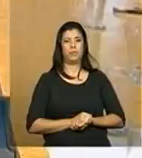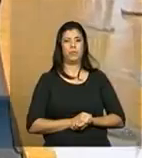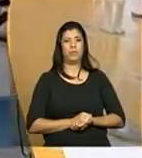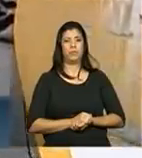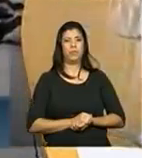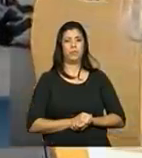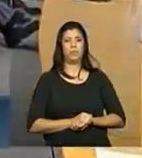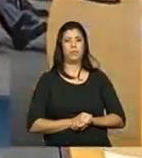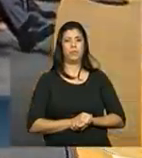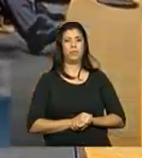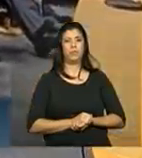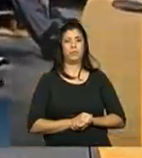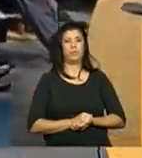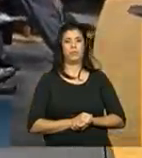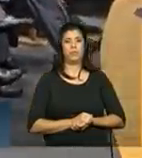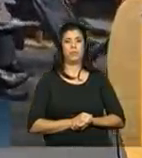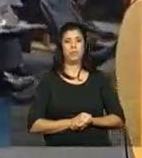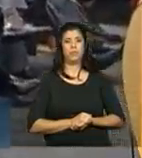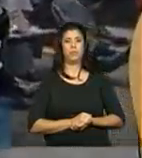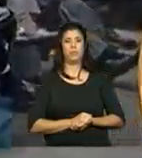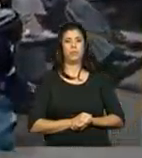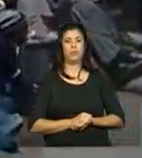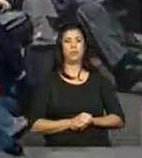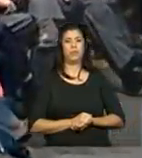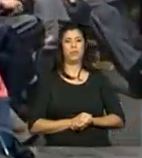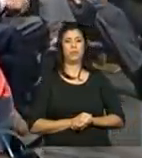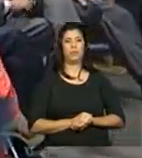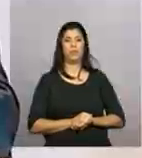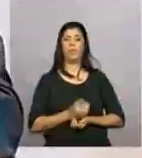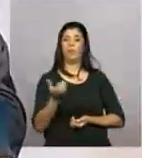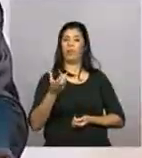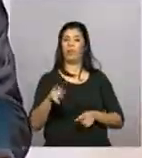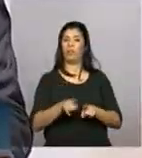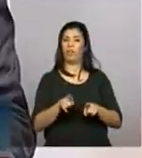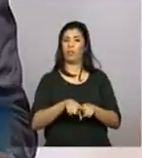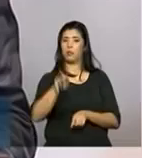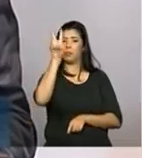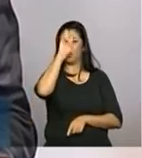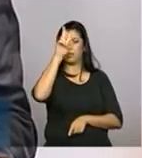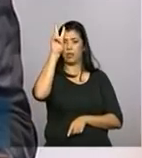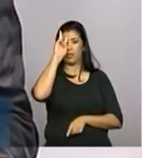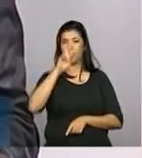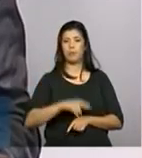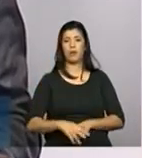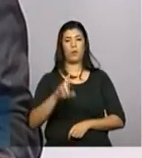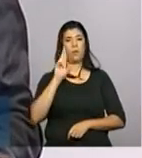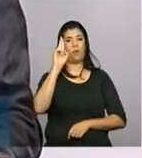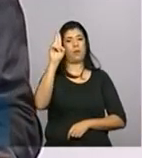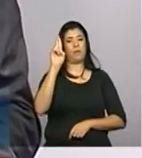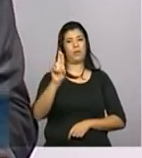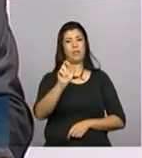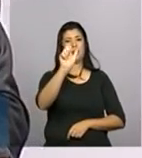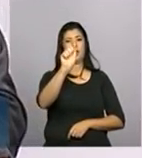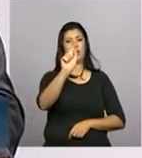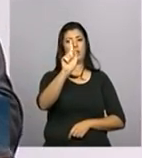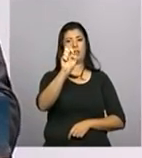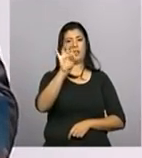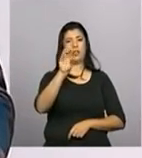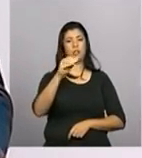vocês. Quero aqui e sei que estão presentes os representantes dos agentes financeiros, Caixa